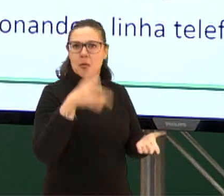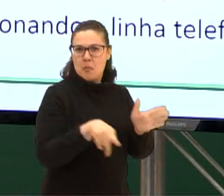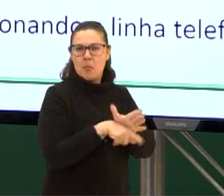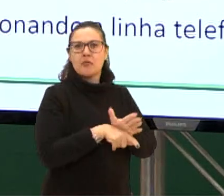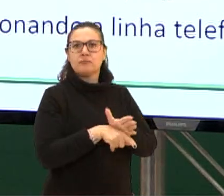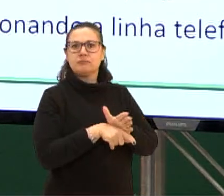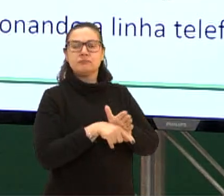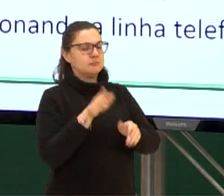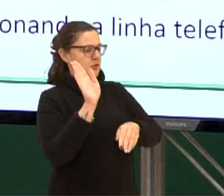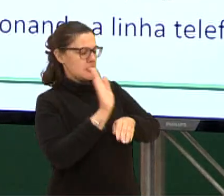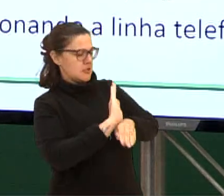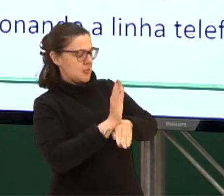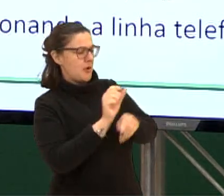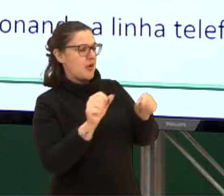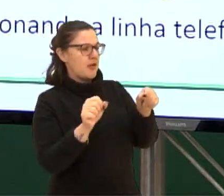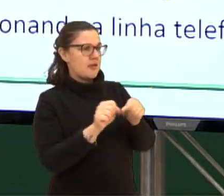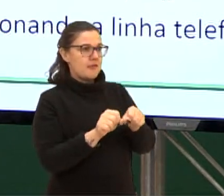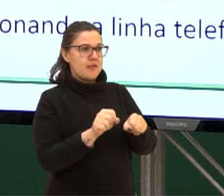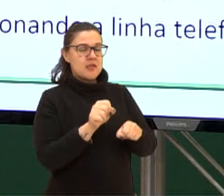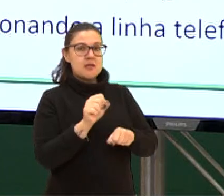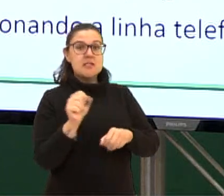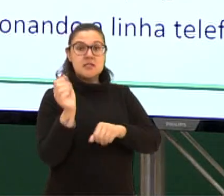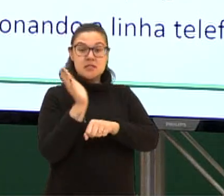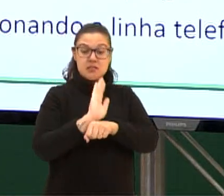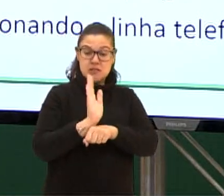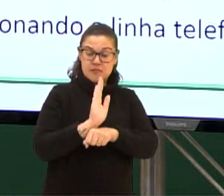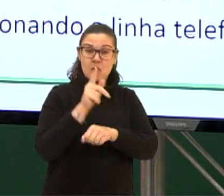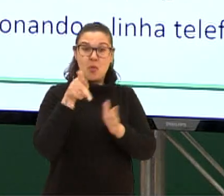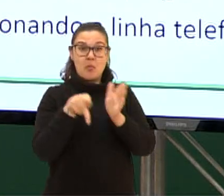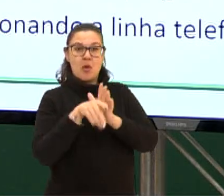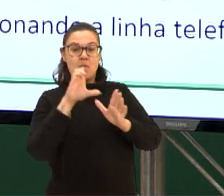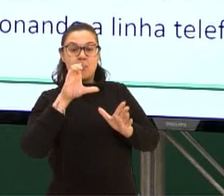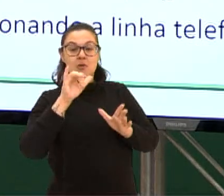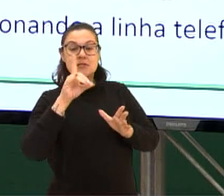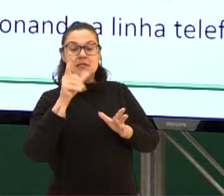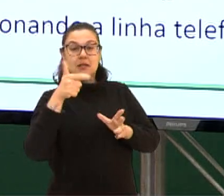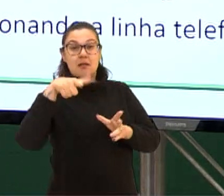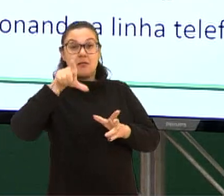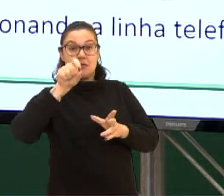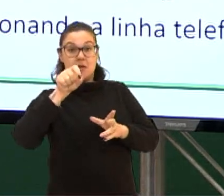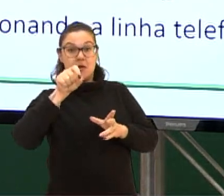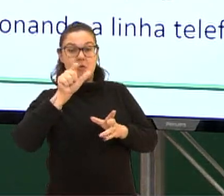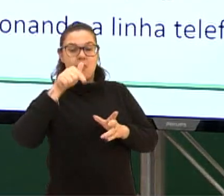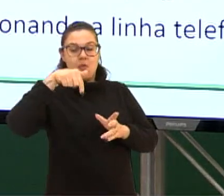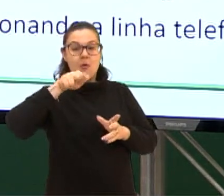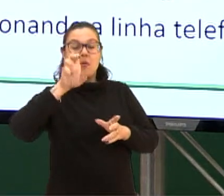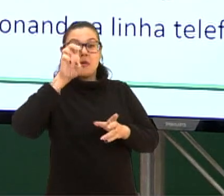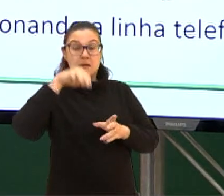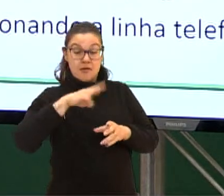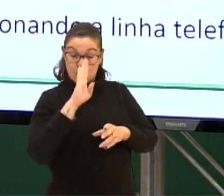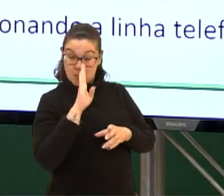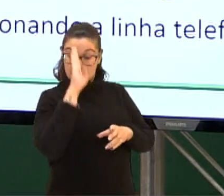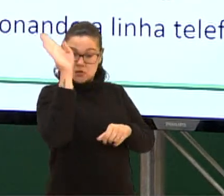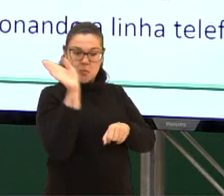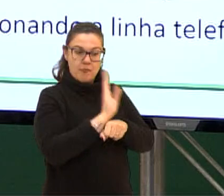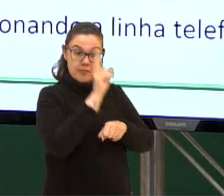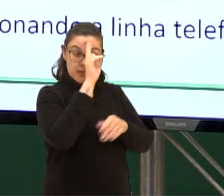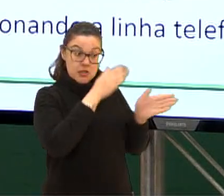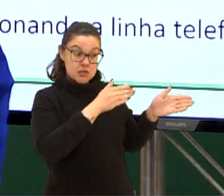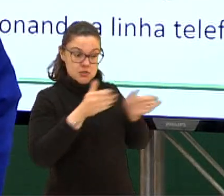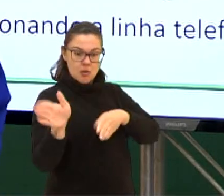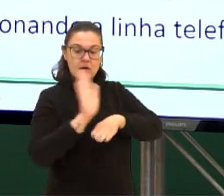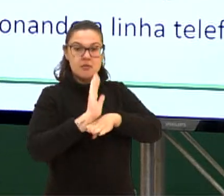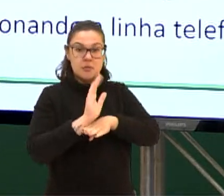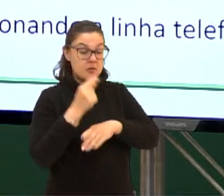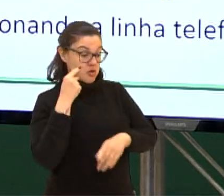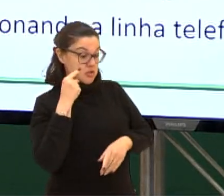cinema e fez um filme chamado Cidadão Kane, que é um dos principais filmes da história do cinema. Então vocês vejam só a capacidade